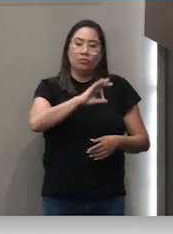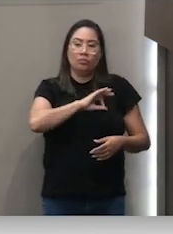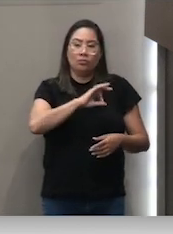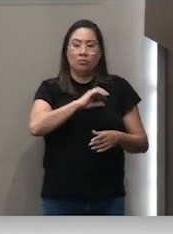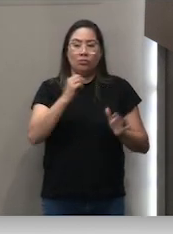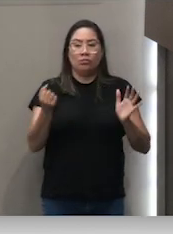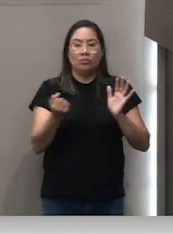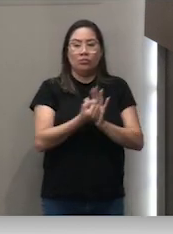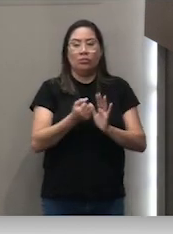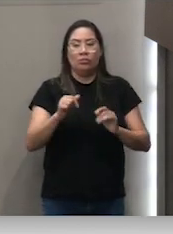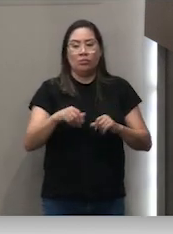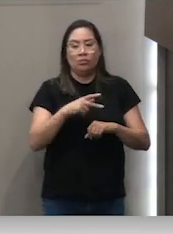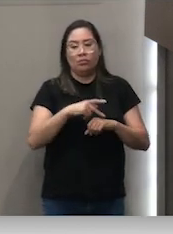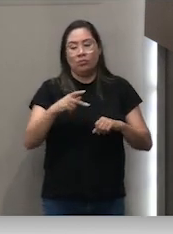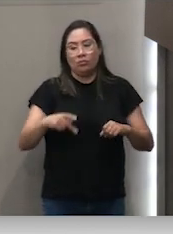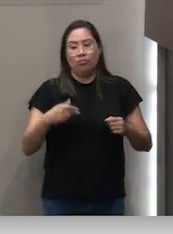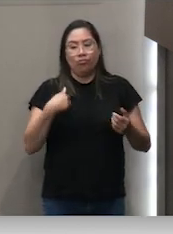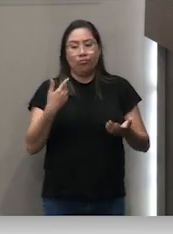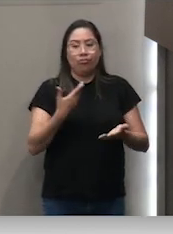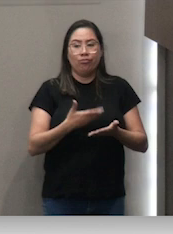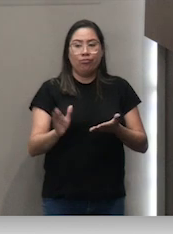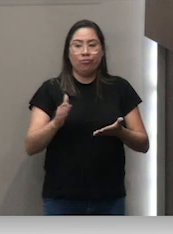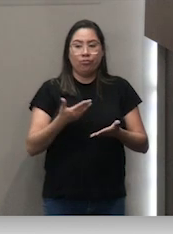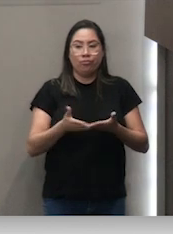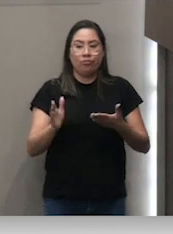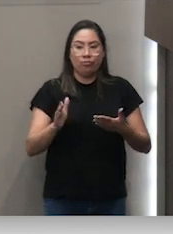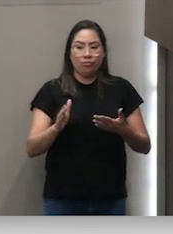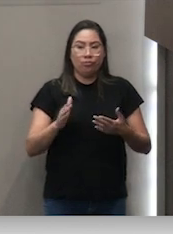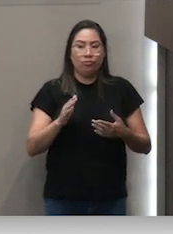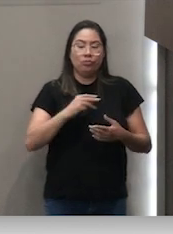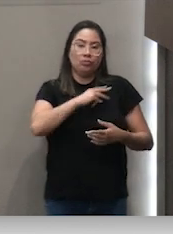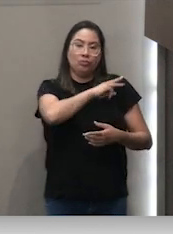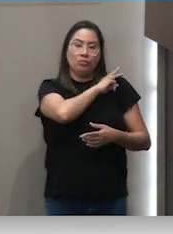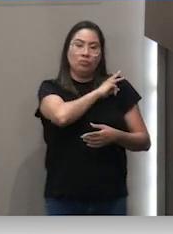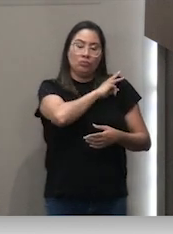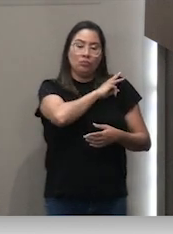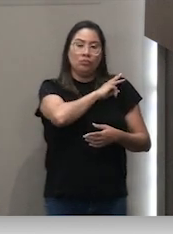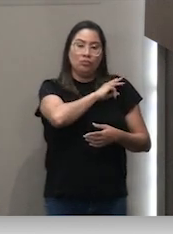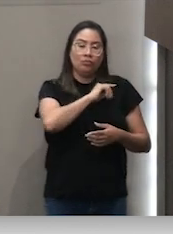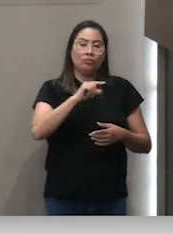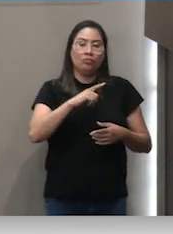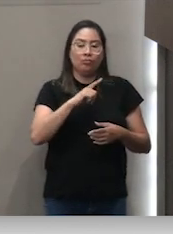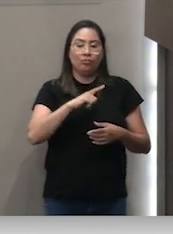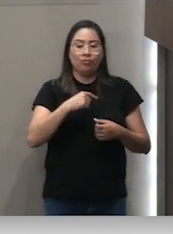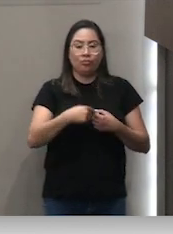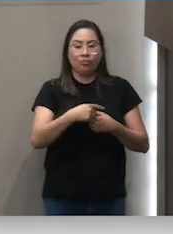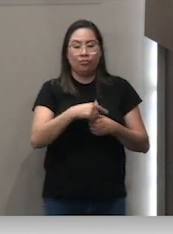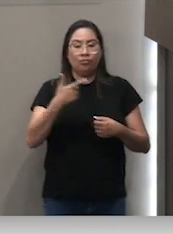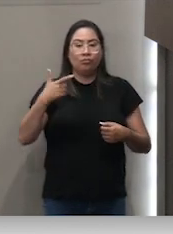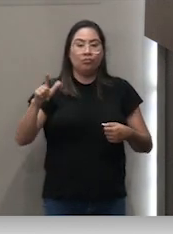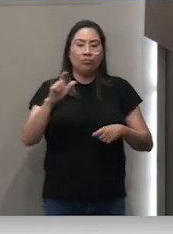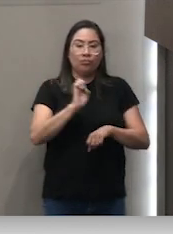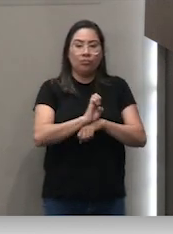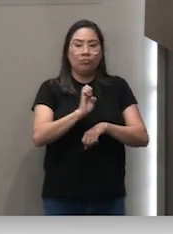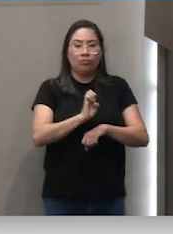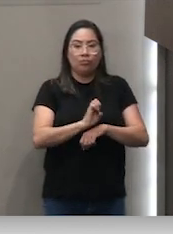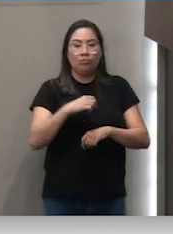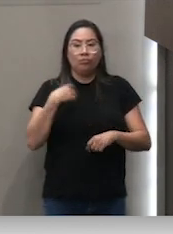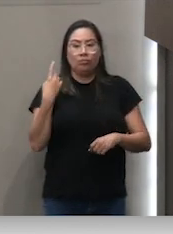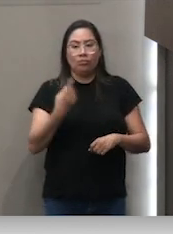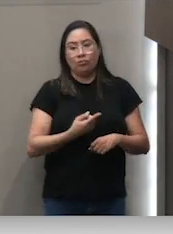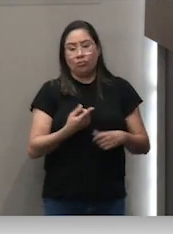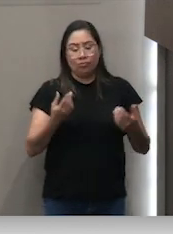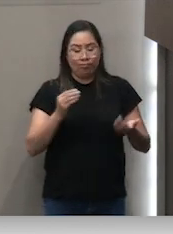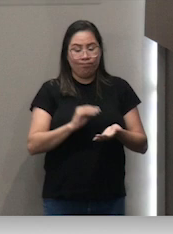marco aqui para Passo Fundo. Nós acabamos perdendo, então, um quartel do Exército Brasileiro para uma cidade de outro estado, e aqui nós ficamos